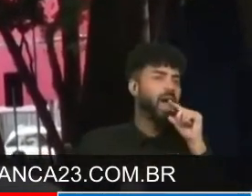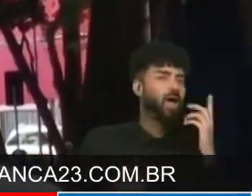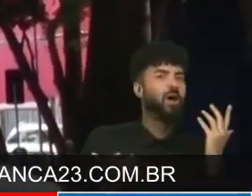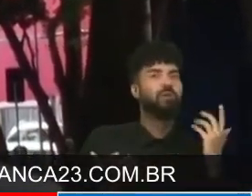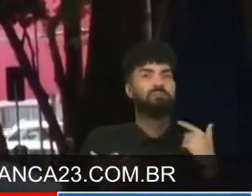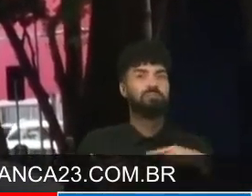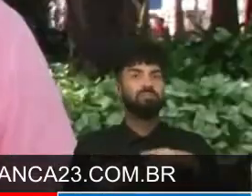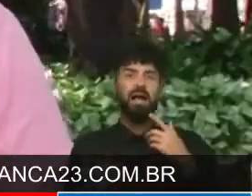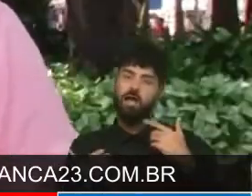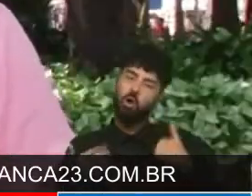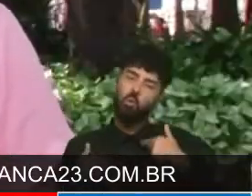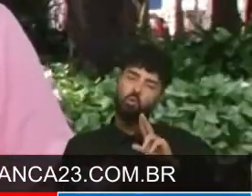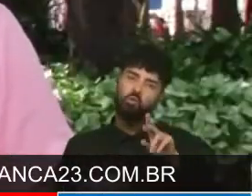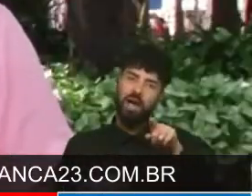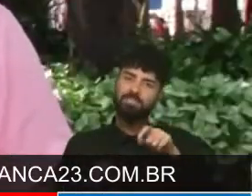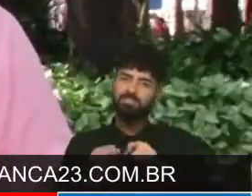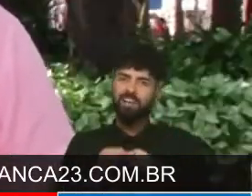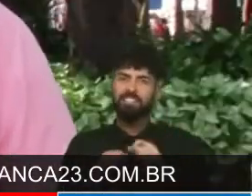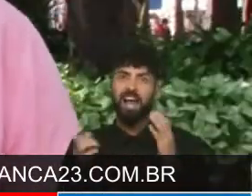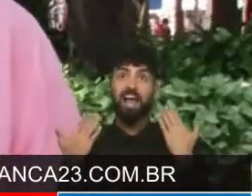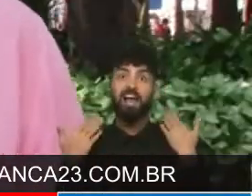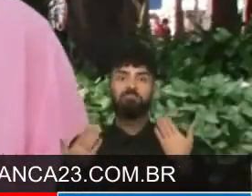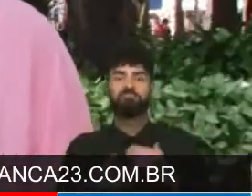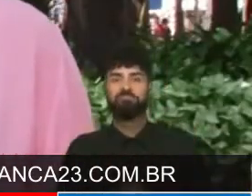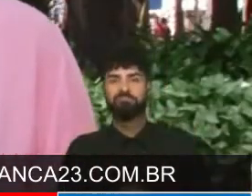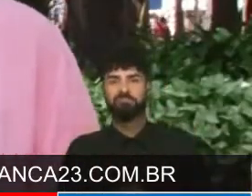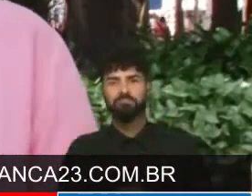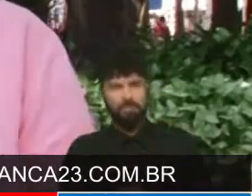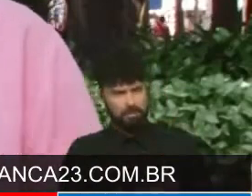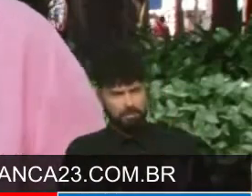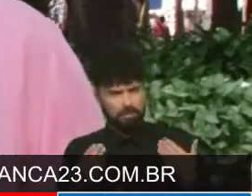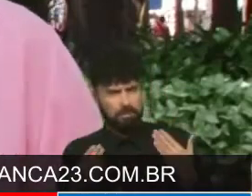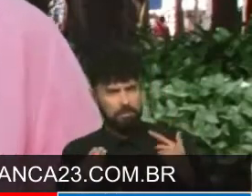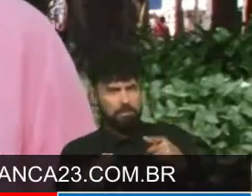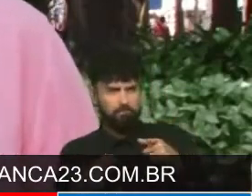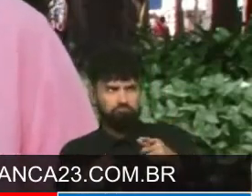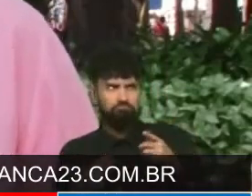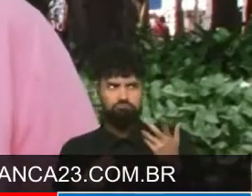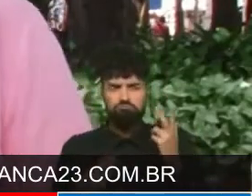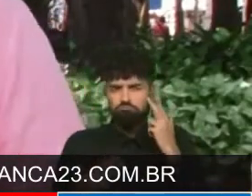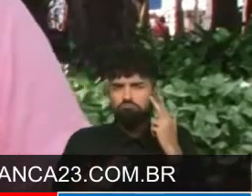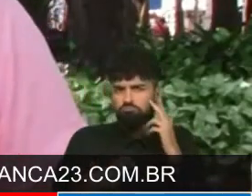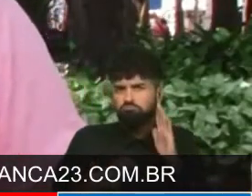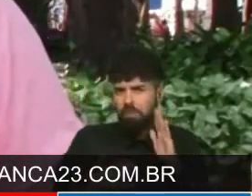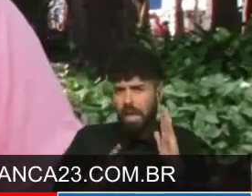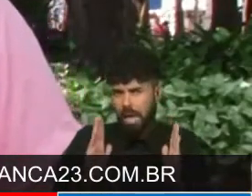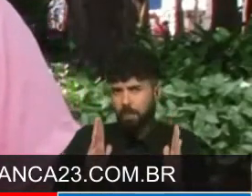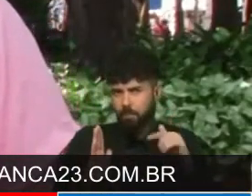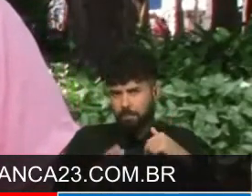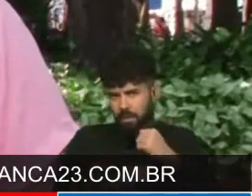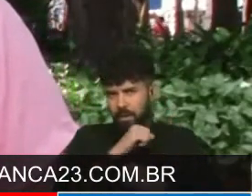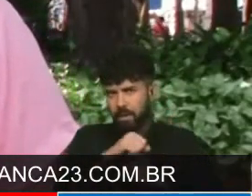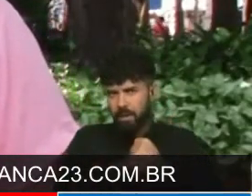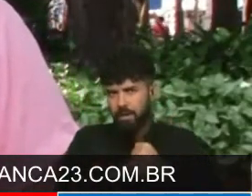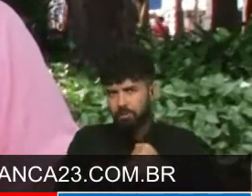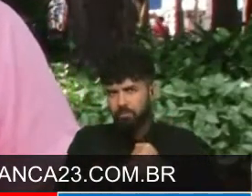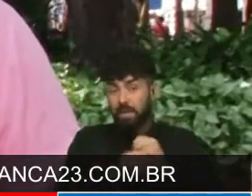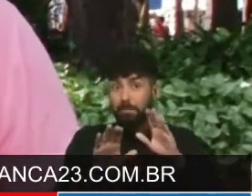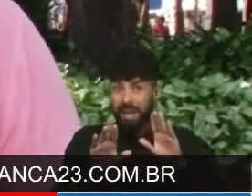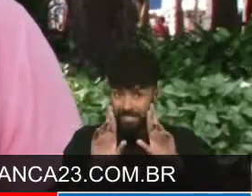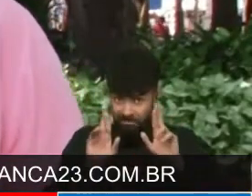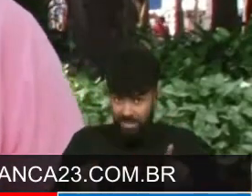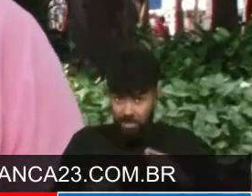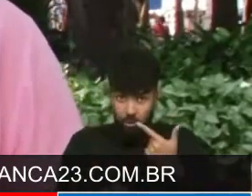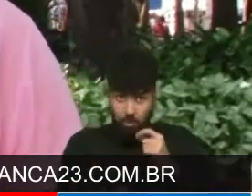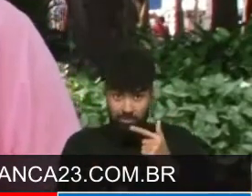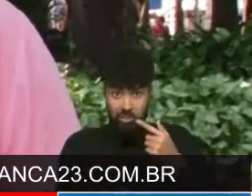que eu lido com o calor. Esse calor intenso não é tão incomum para esta época do ano. A diferença é que em 2023 começou